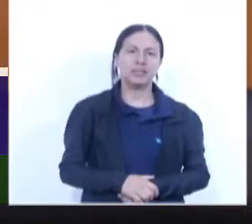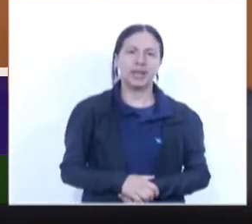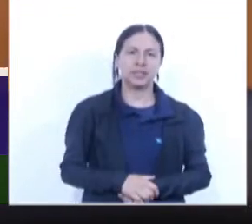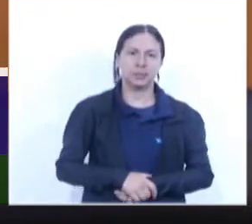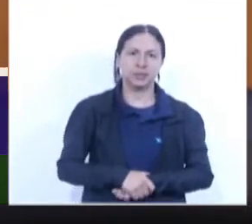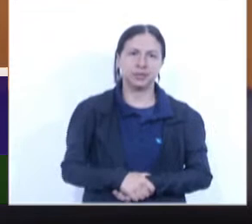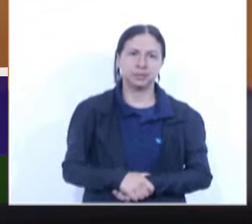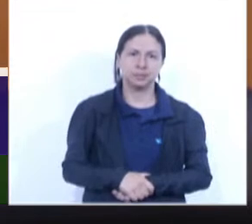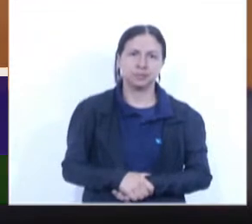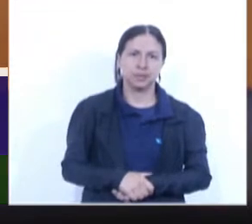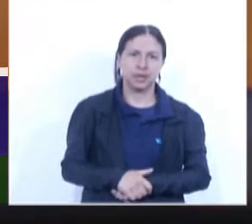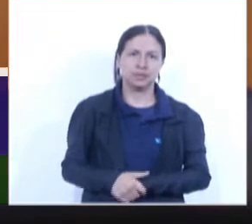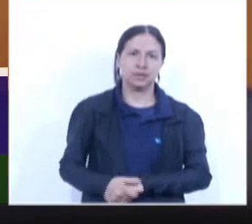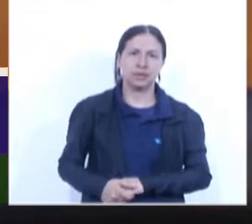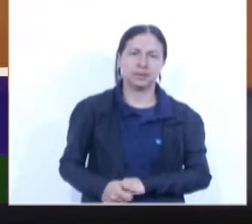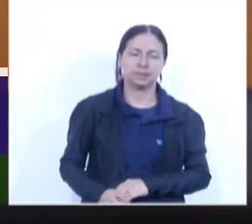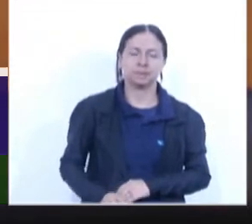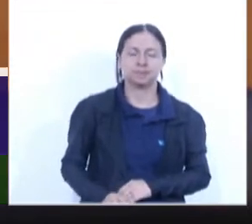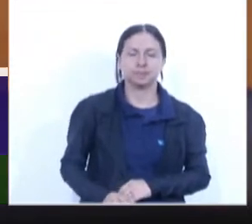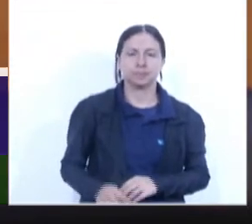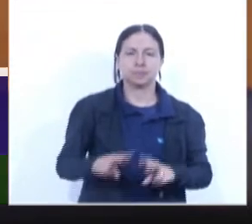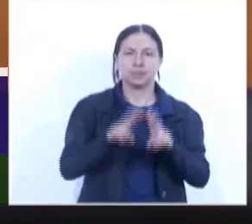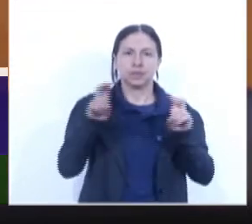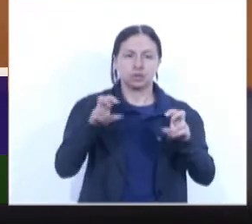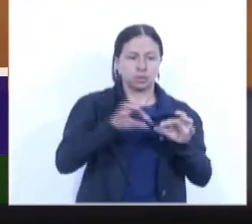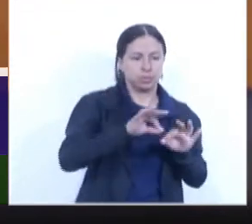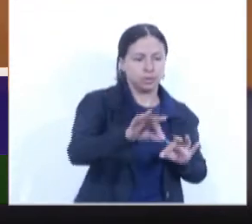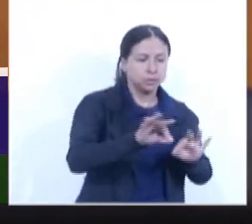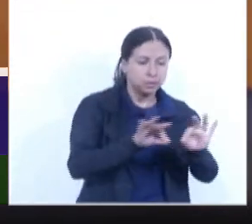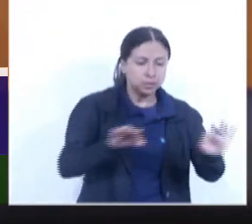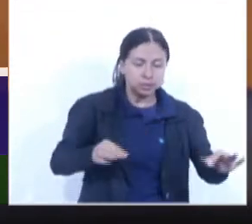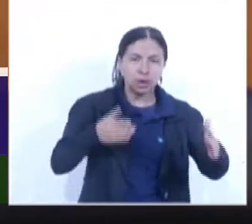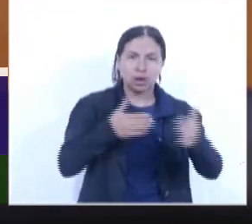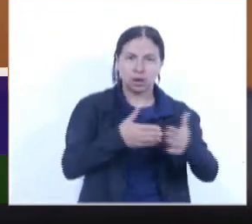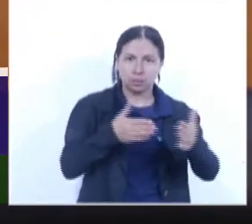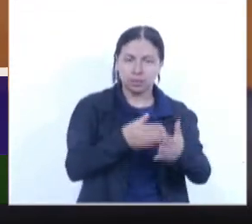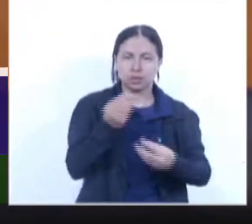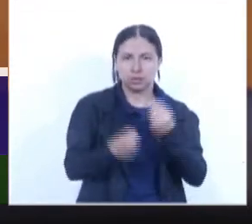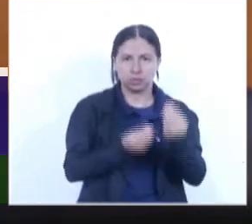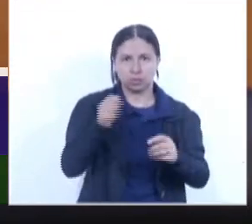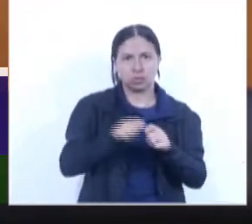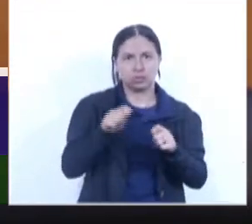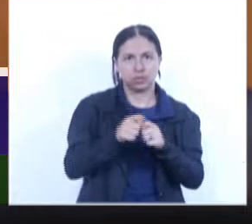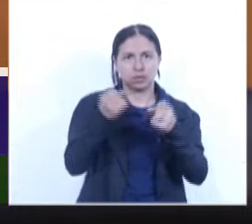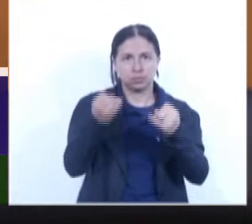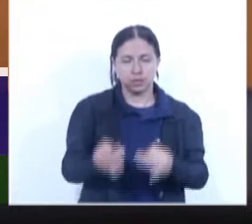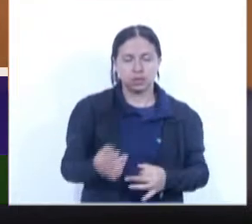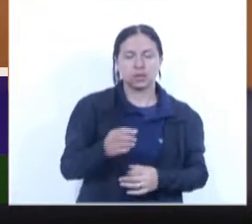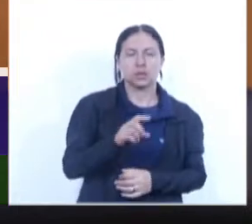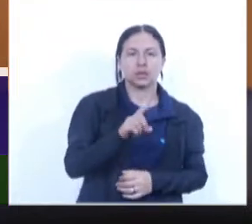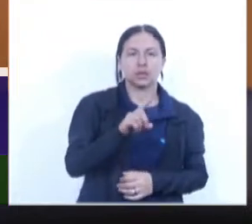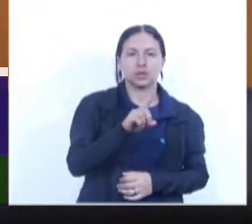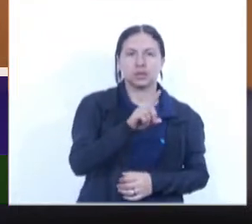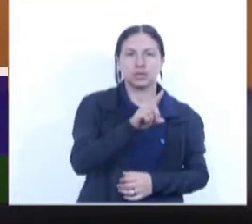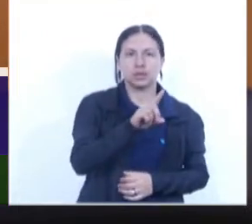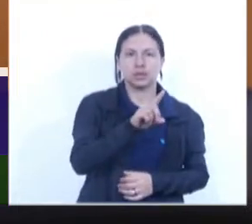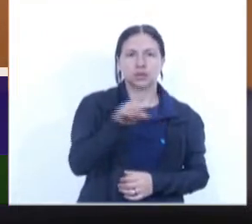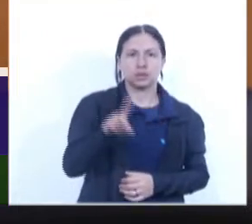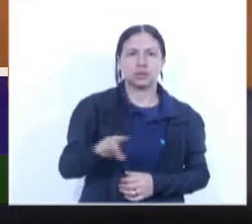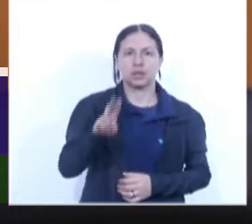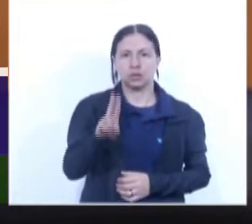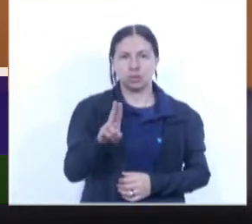e delimita a zona de organização específica 5 z15